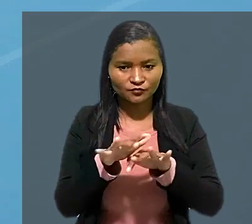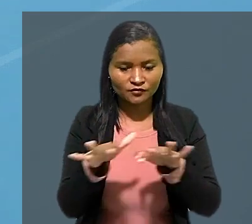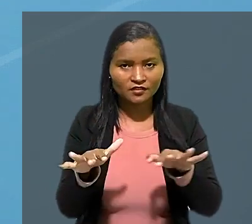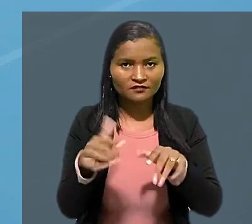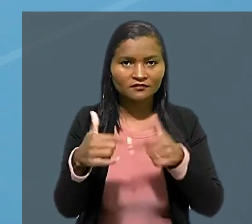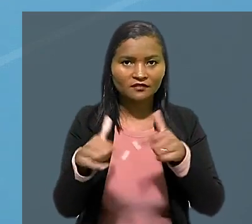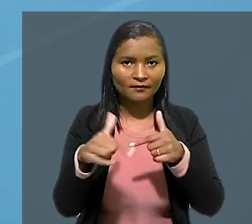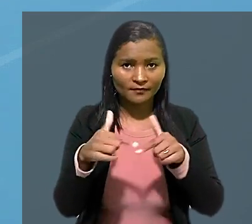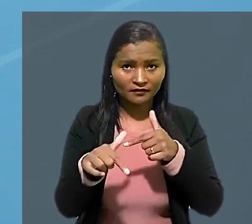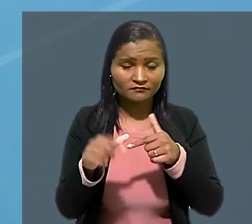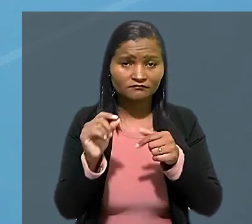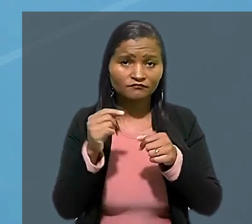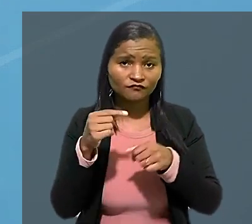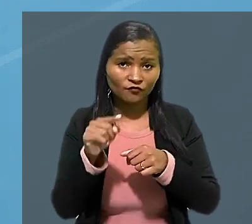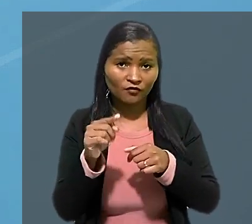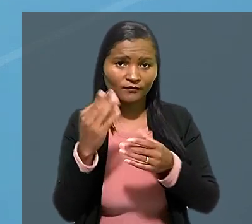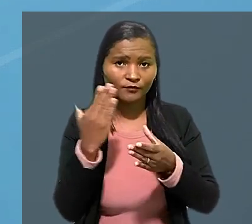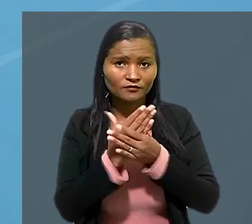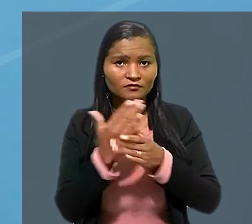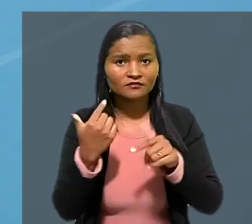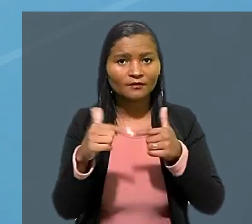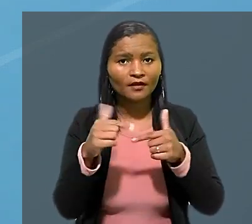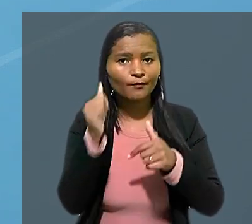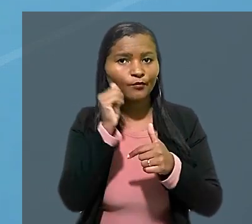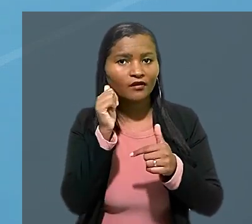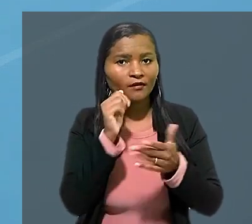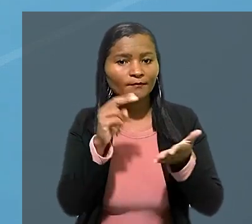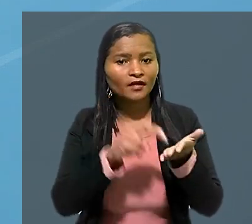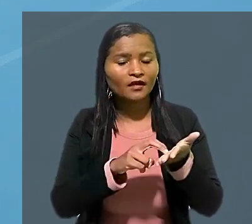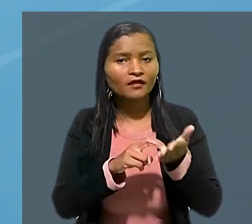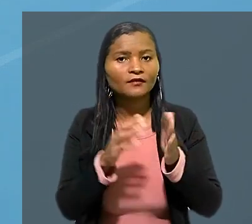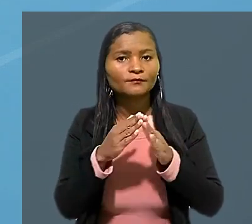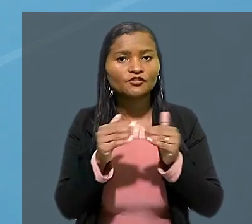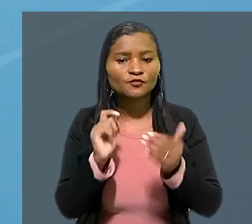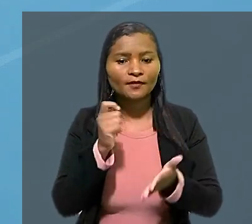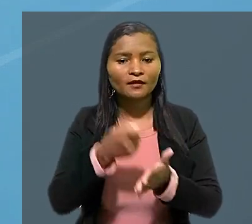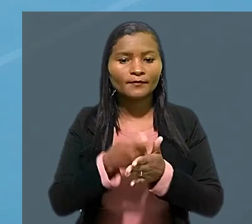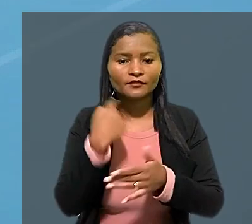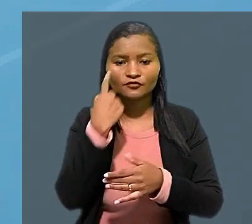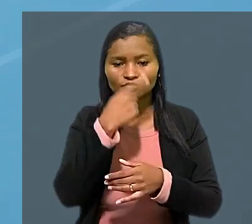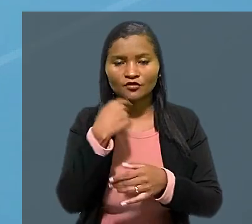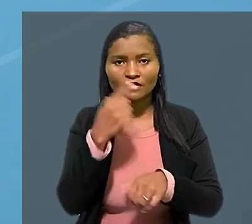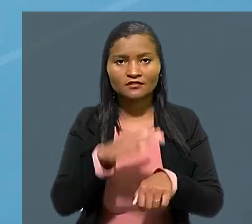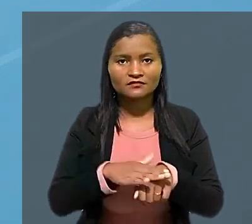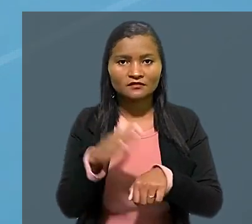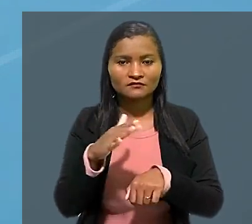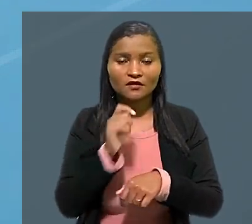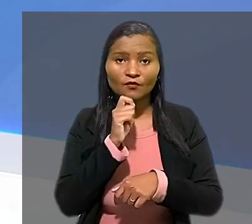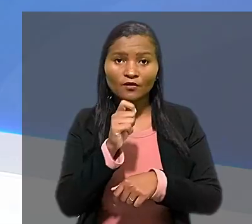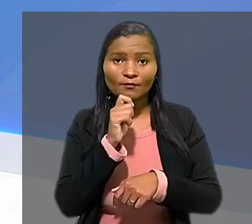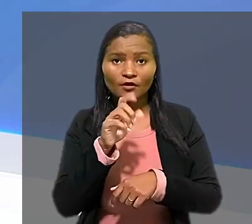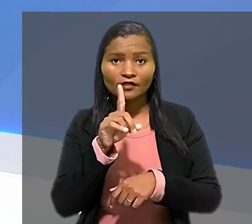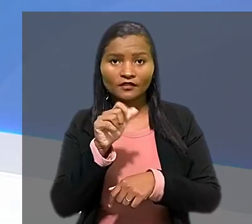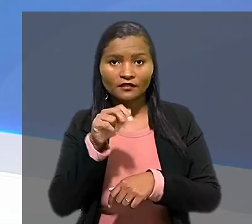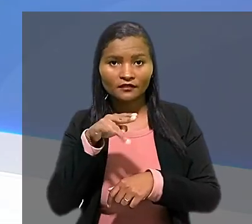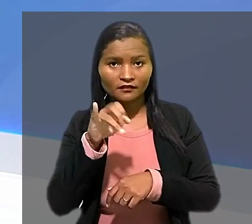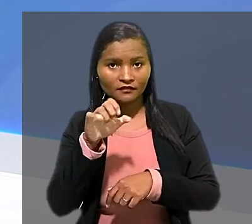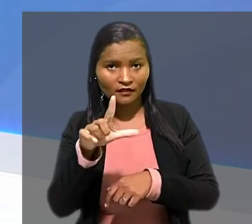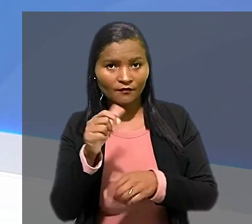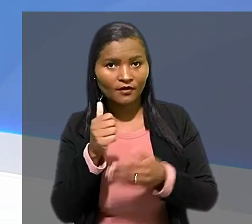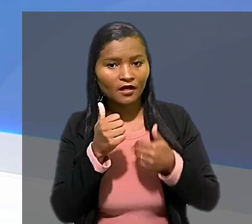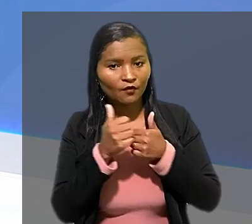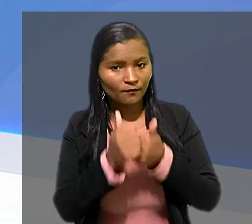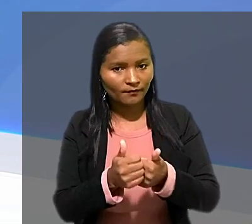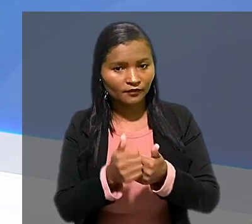jurisprudência trabalhista, se deu em um processo movido por uma bancária que solicitava o pagamento de horas extras. O repórter Daniel